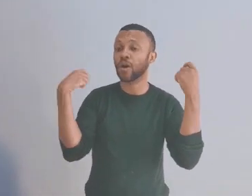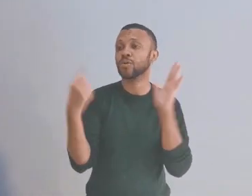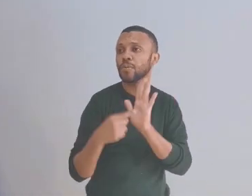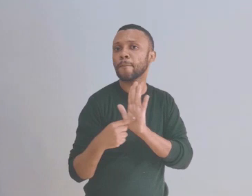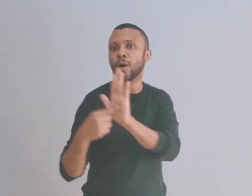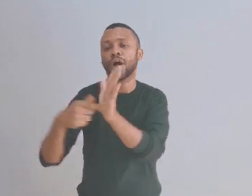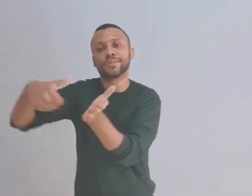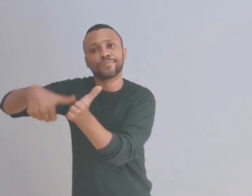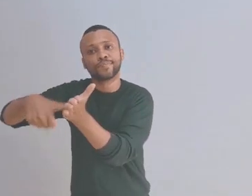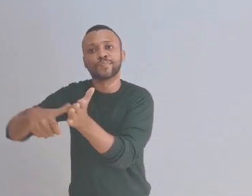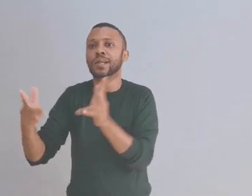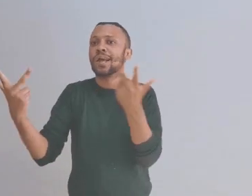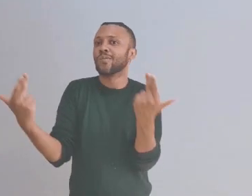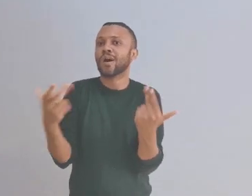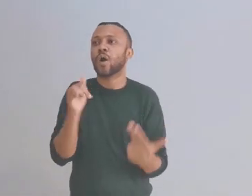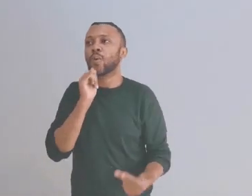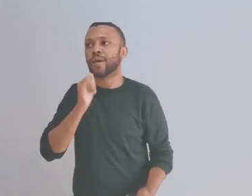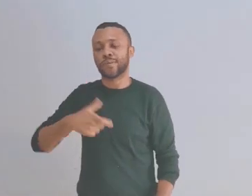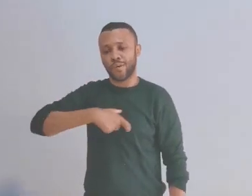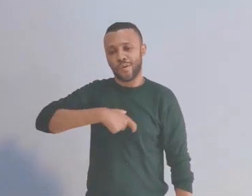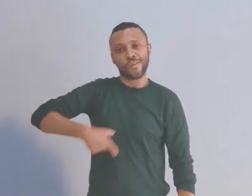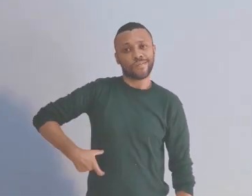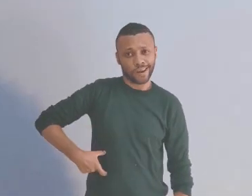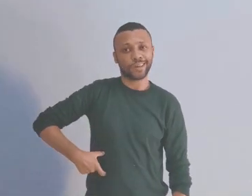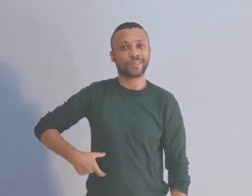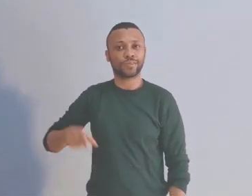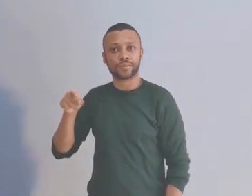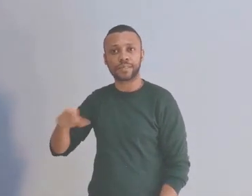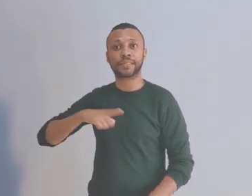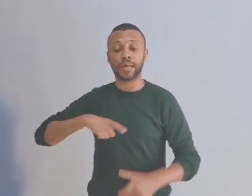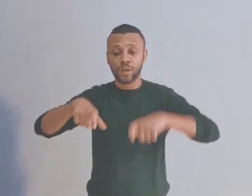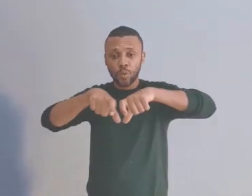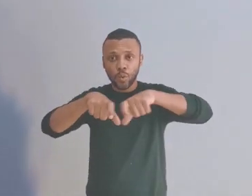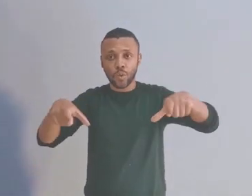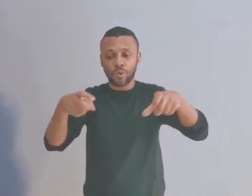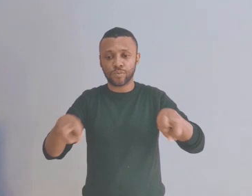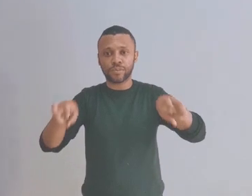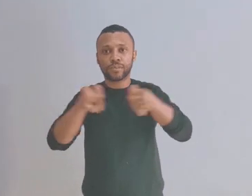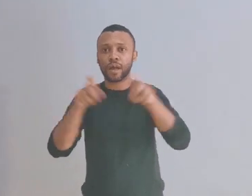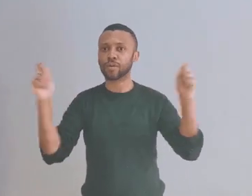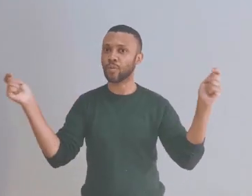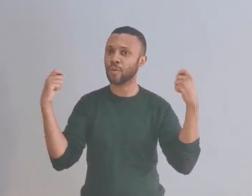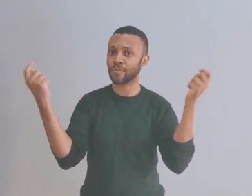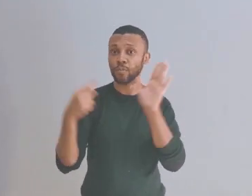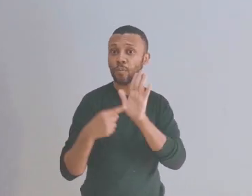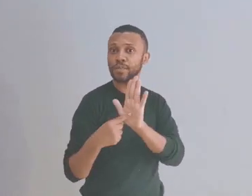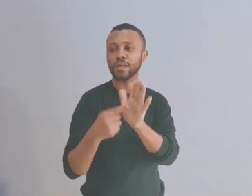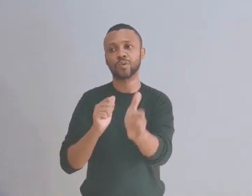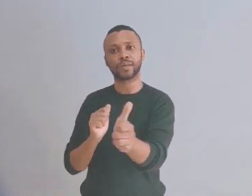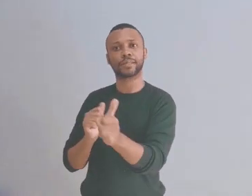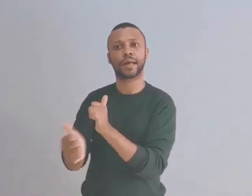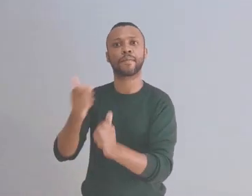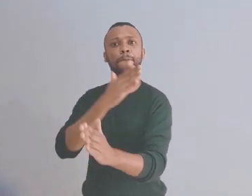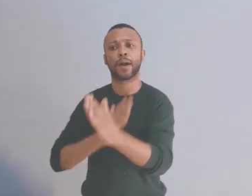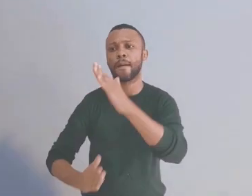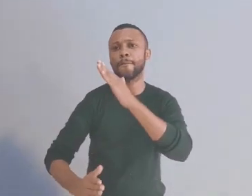clube, como no Vasco da Gama. Tem um ginásio onde eles fazem um evento mostrando o Festival Paralímpico, que eu vou